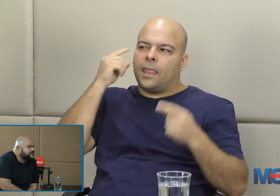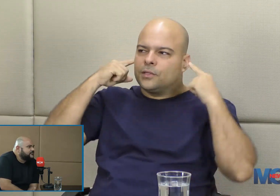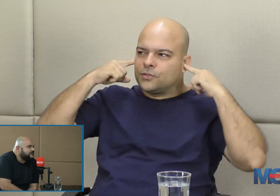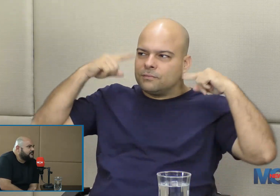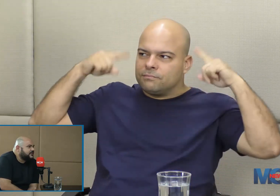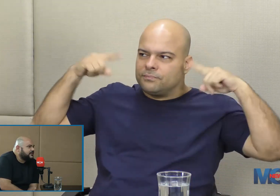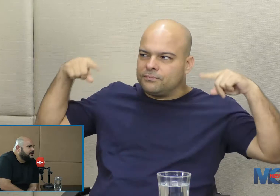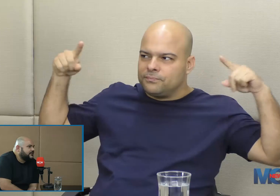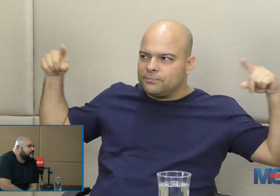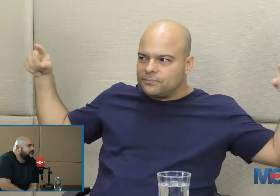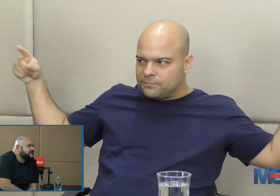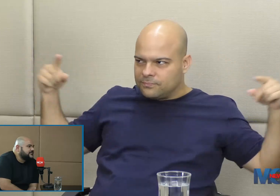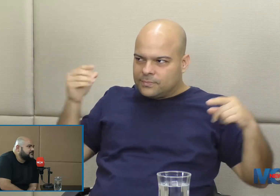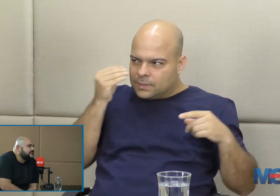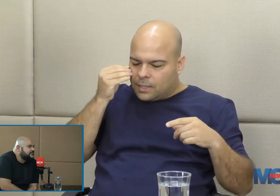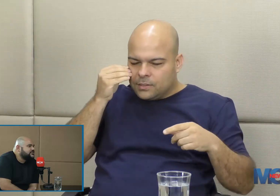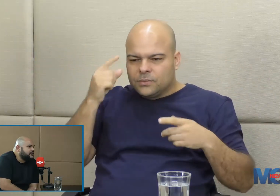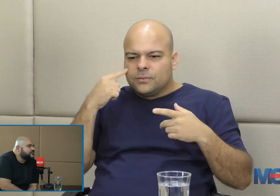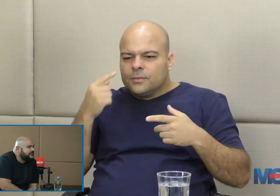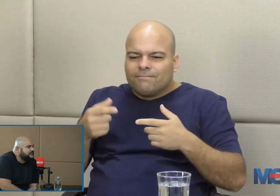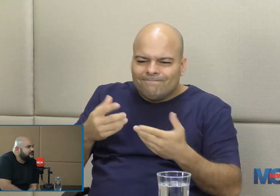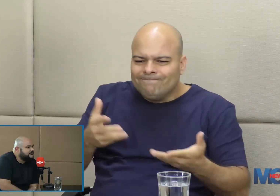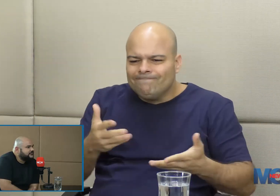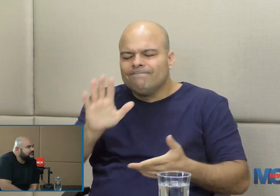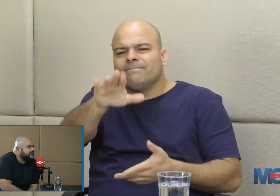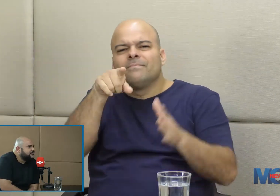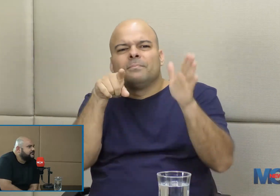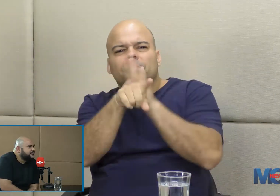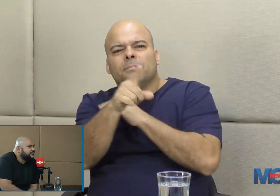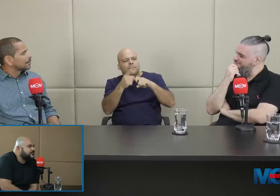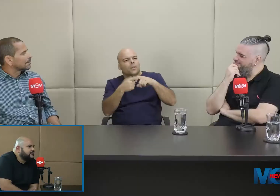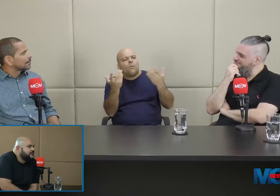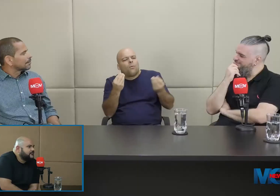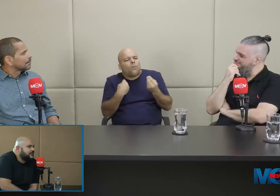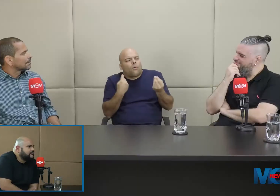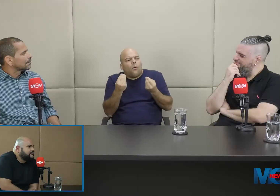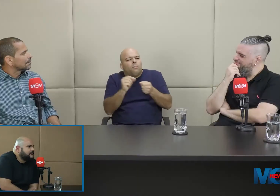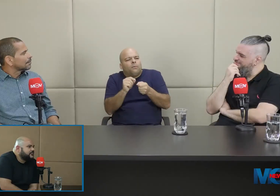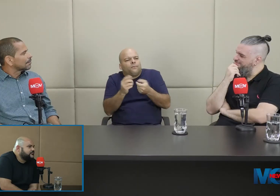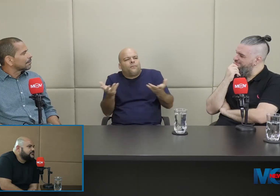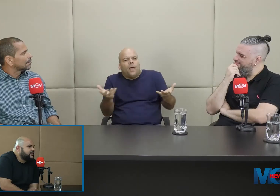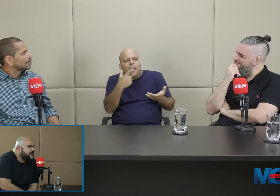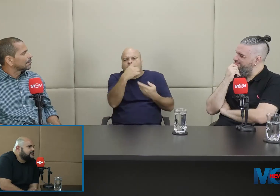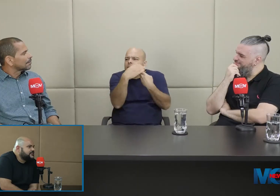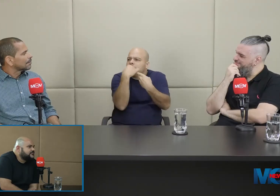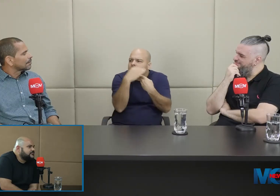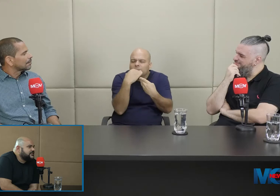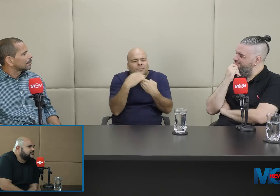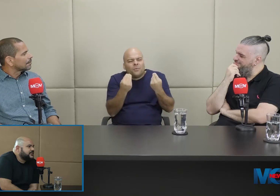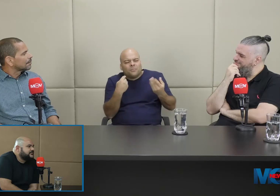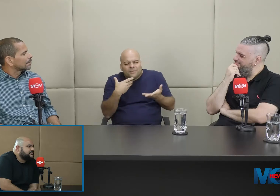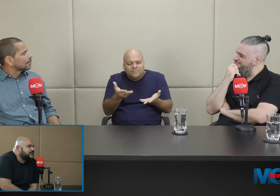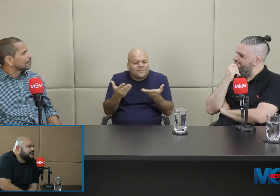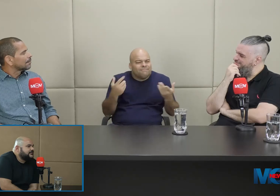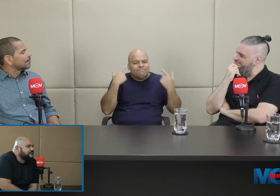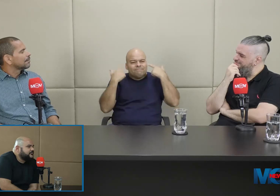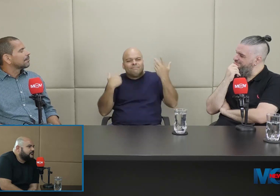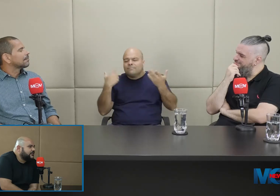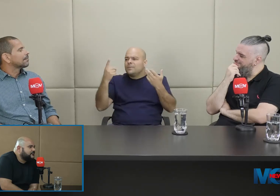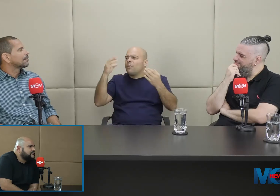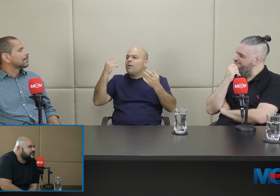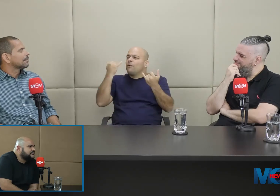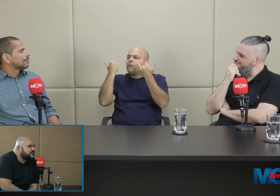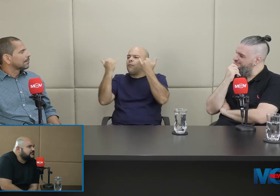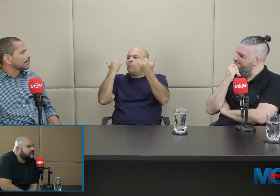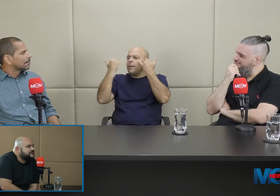o médico. Aí foi fazer exame de audiometria, foi tentar para ver qual a profundidade da surdez, o que é que ele tem,